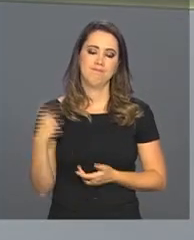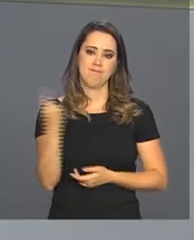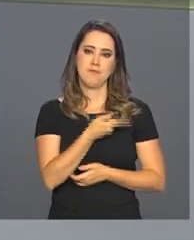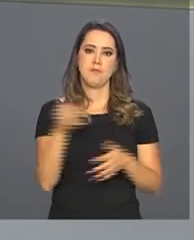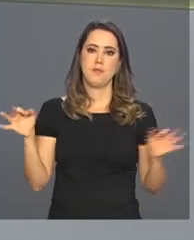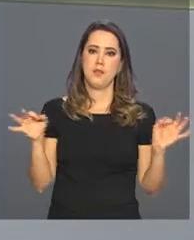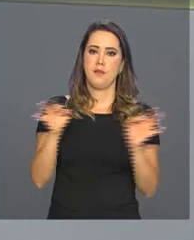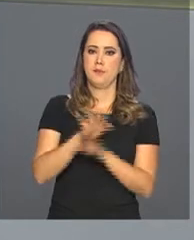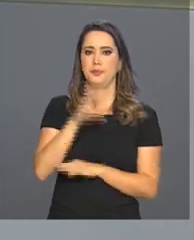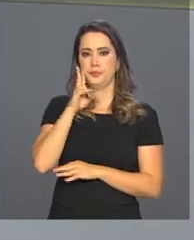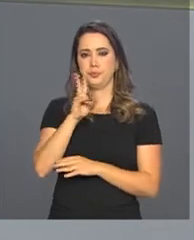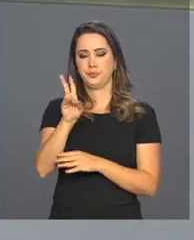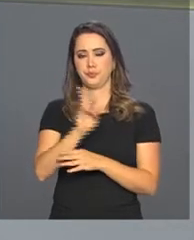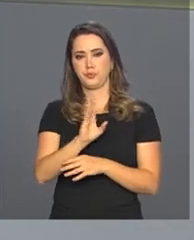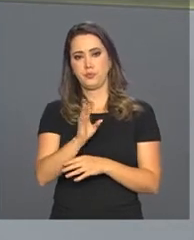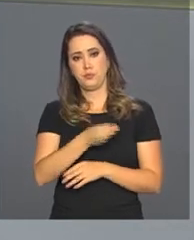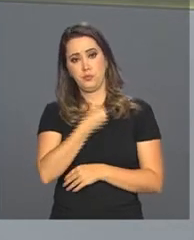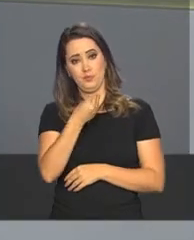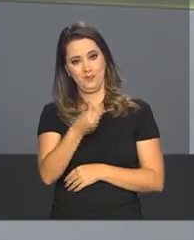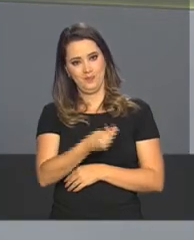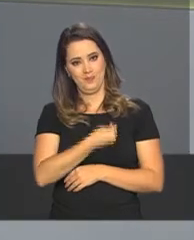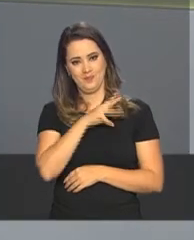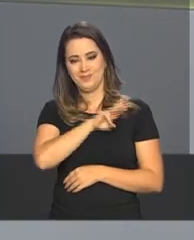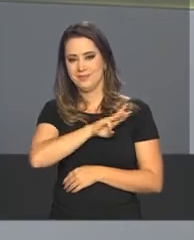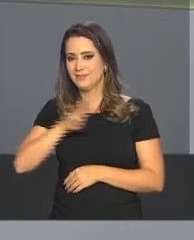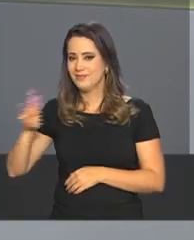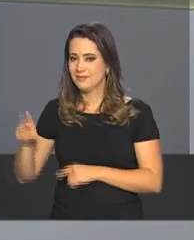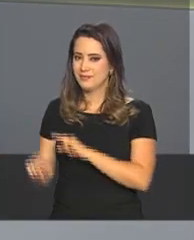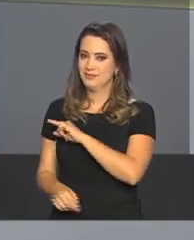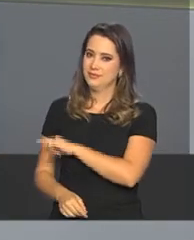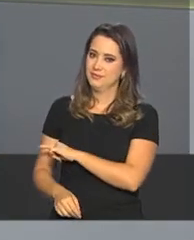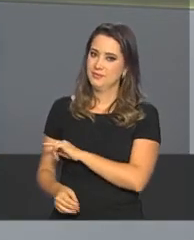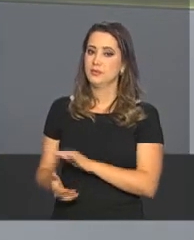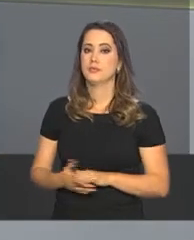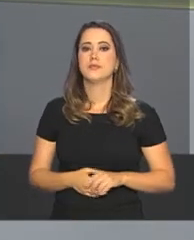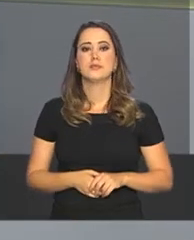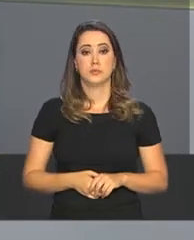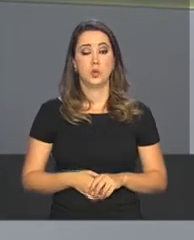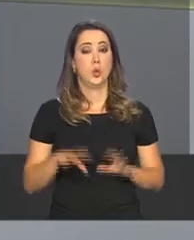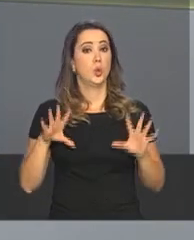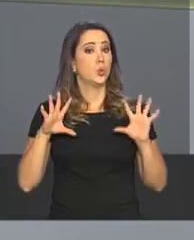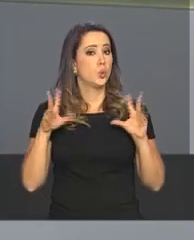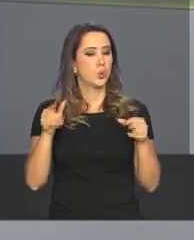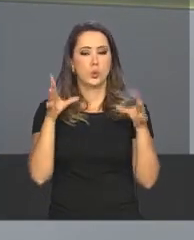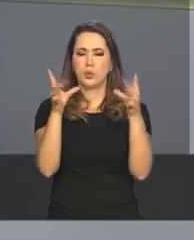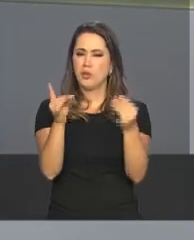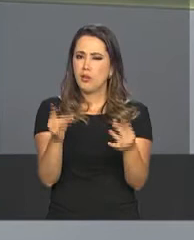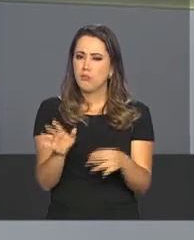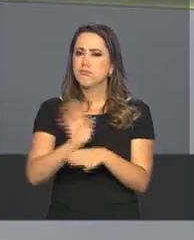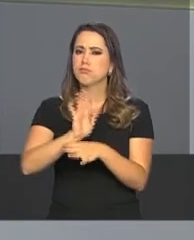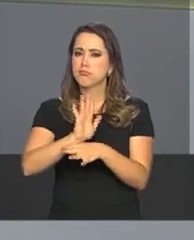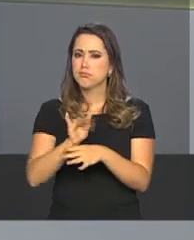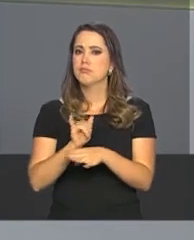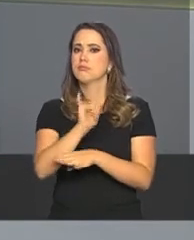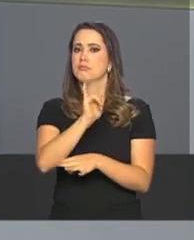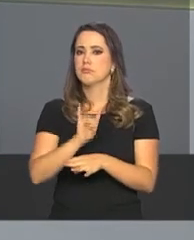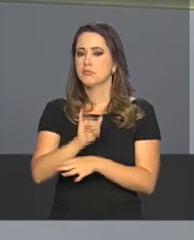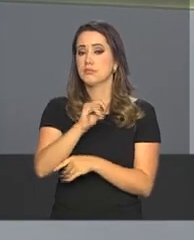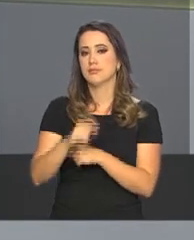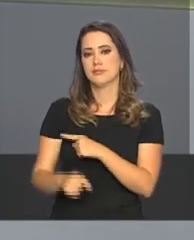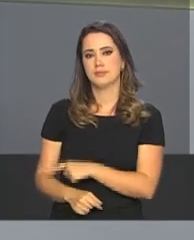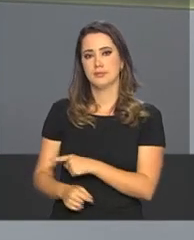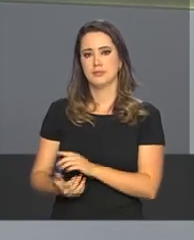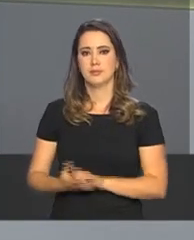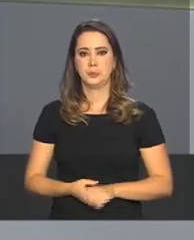ficamos por aqui você acompanhar a programação ao vivo pelo site da npr na internet e todas as reportagens estão disponíveis em nosso canal